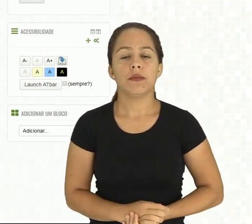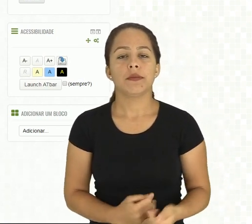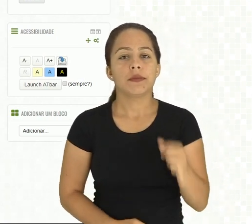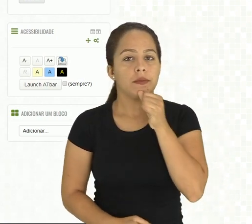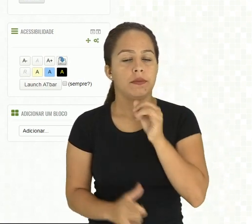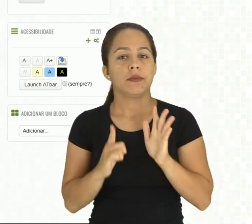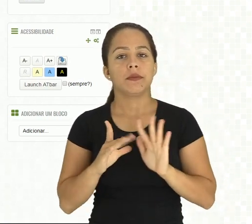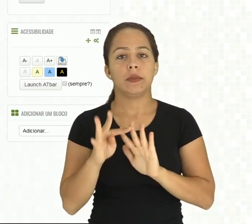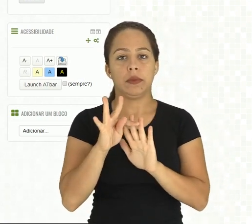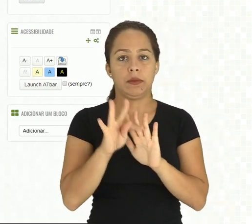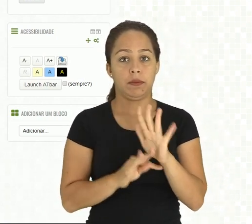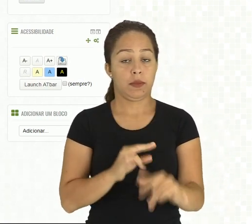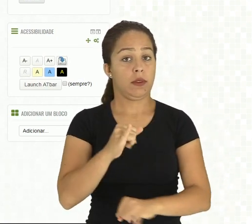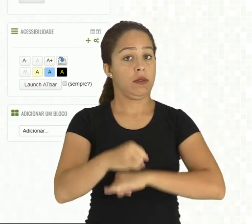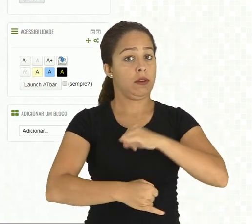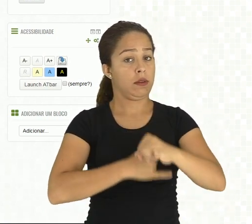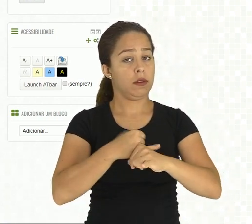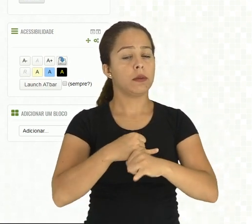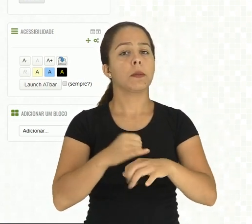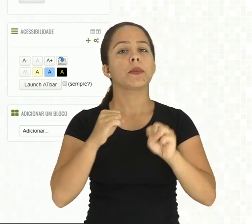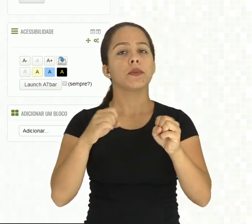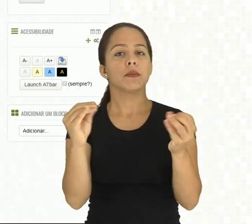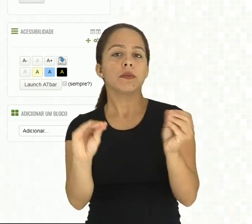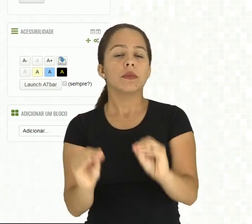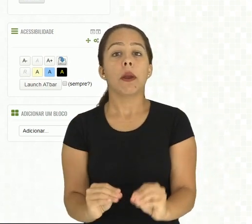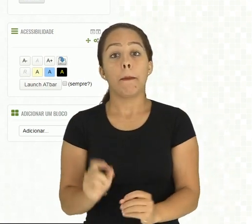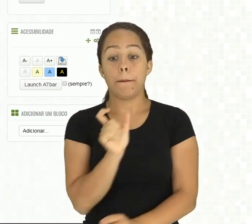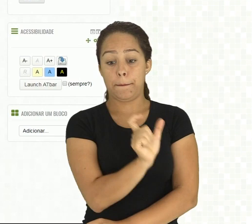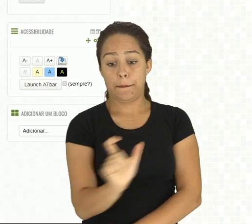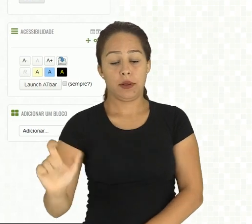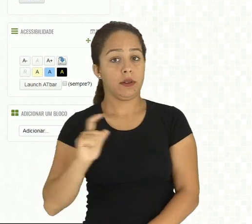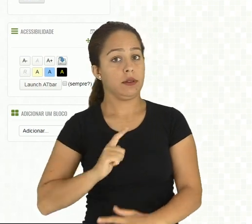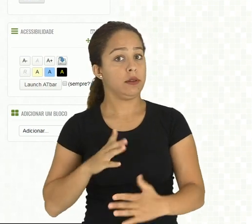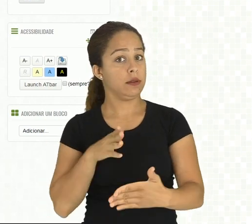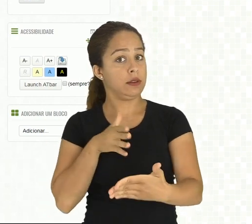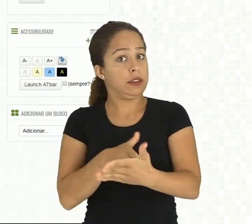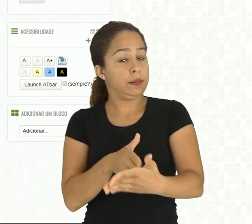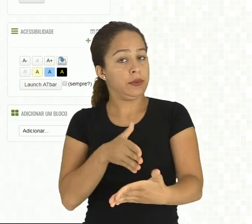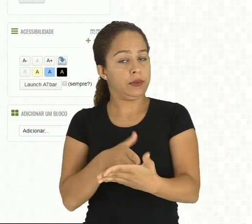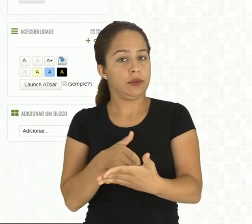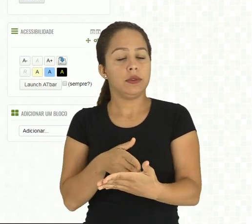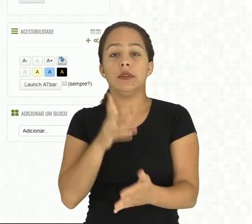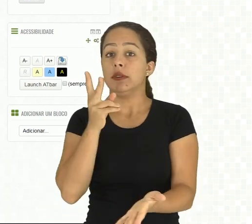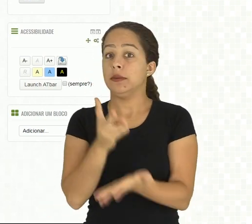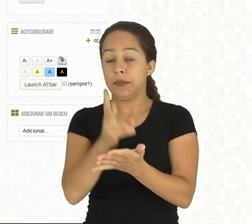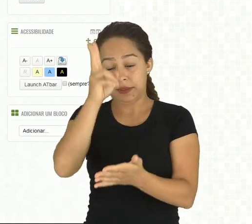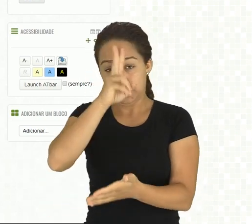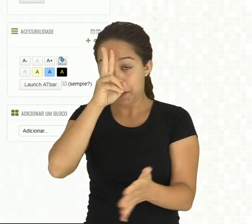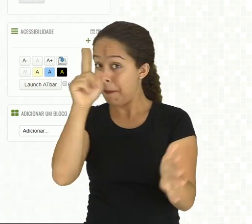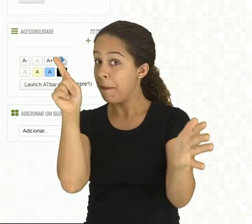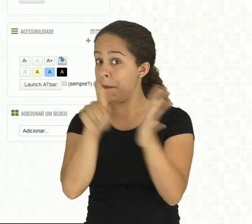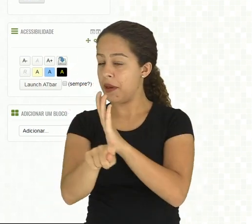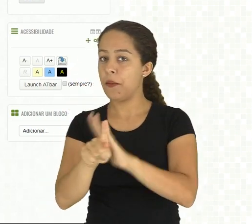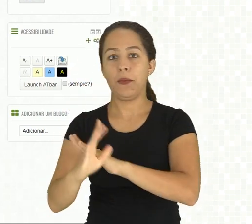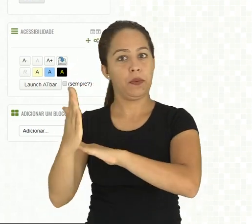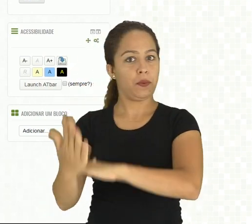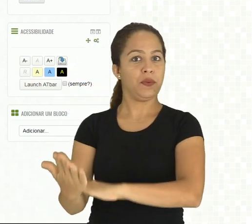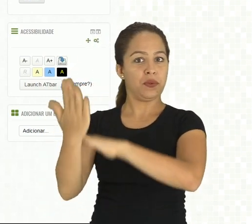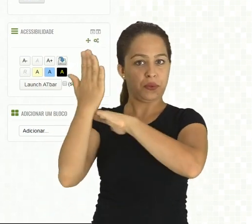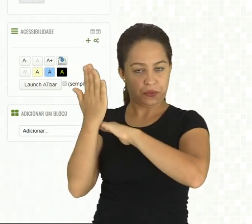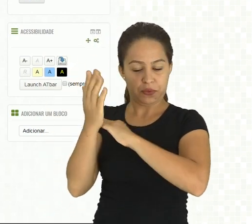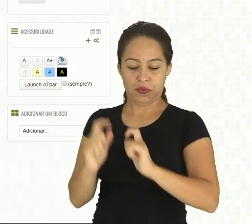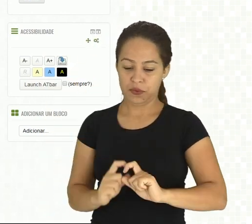habilita o texto online por exemplo você vai poder habilitar limite de palavras sempre as perguntinhas são seus amigos aqui